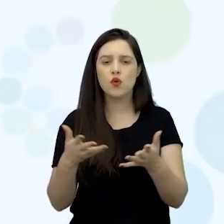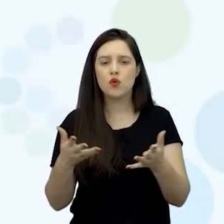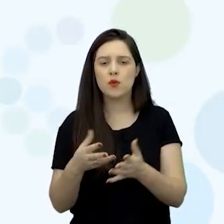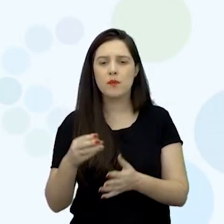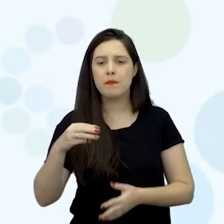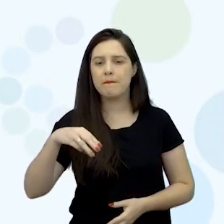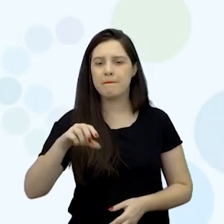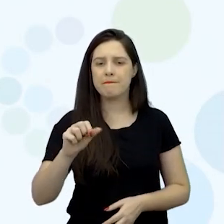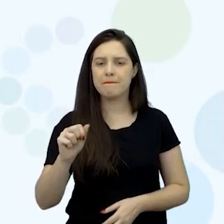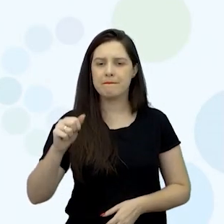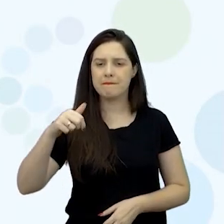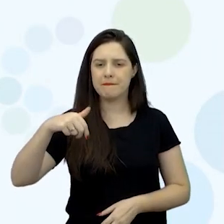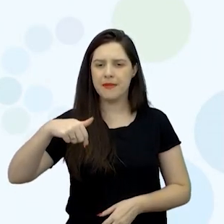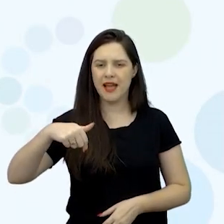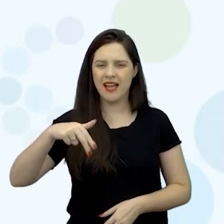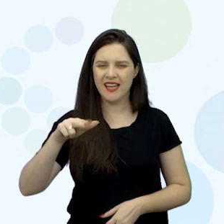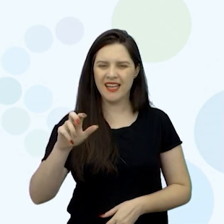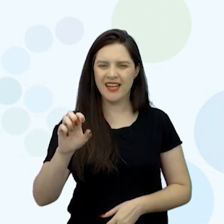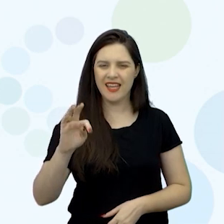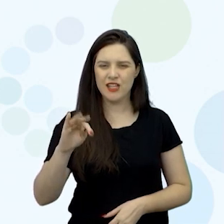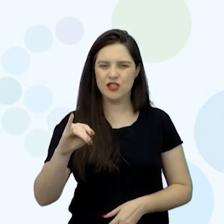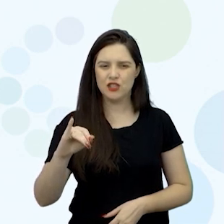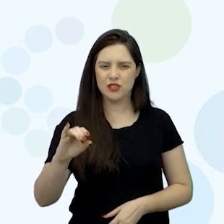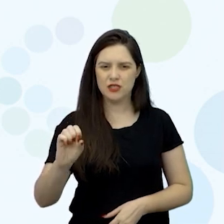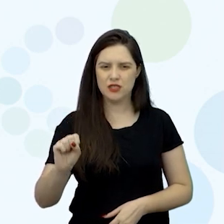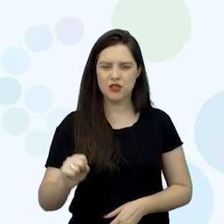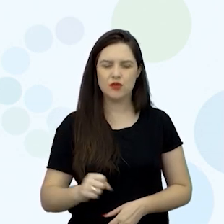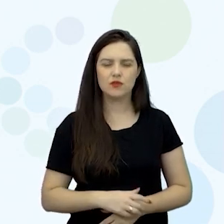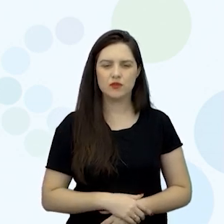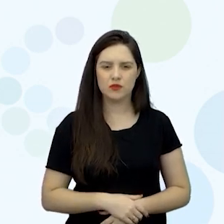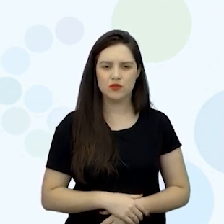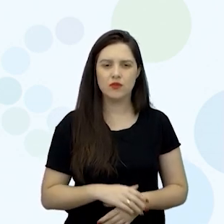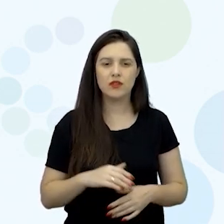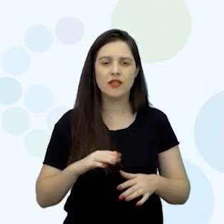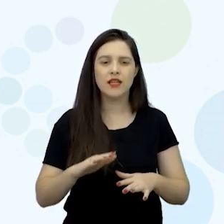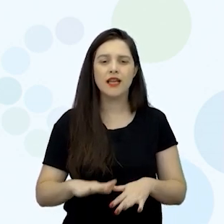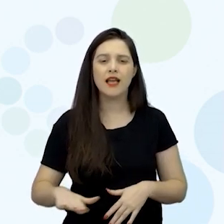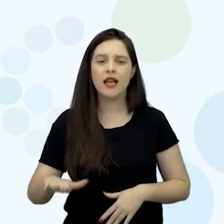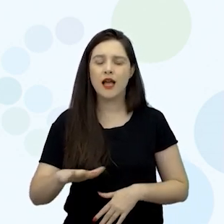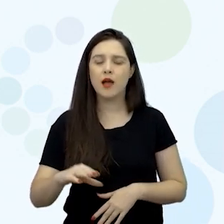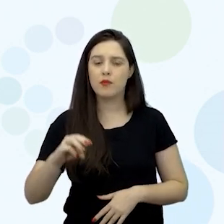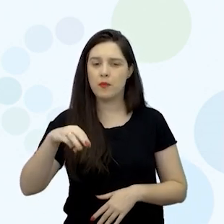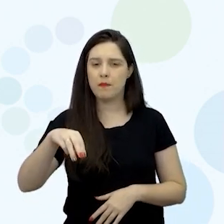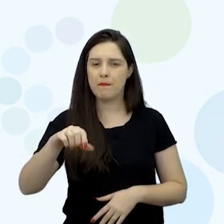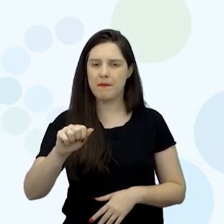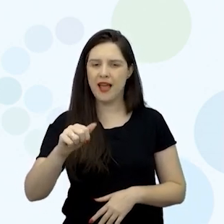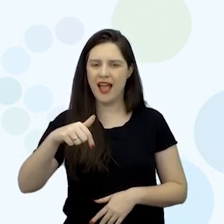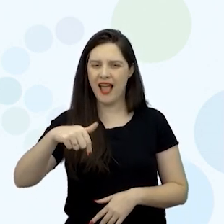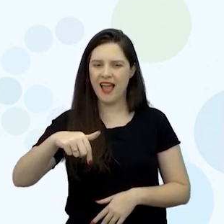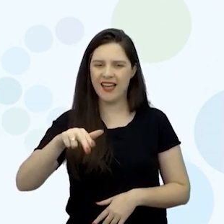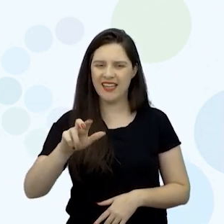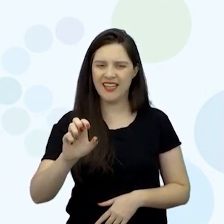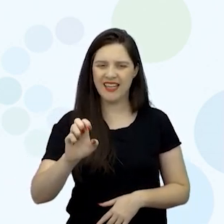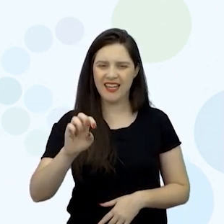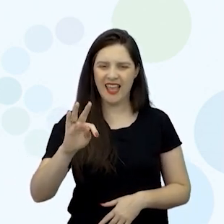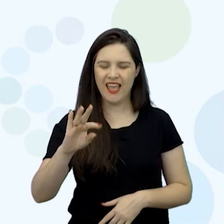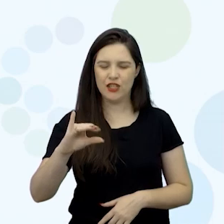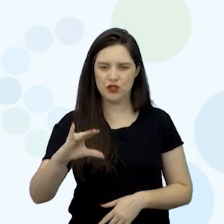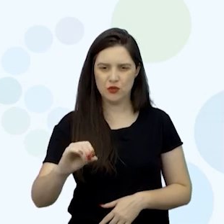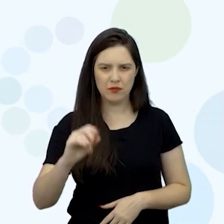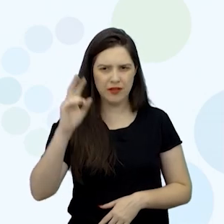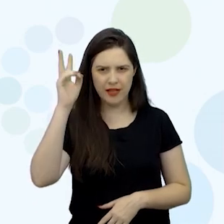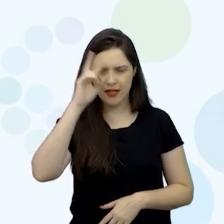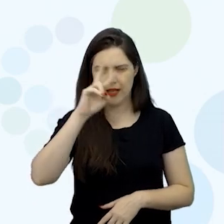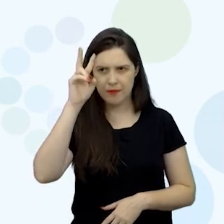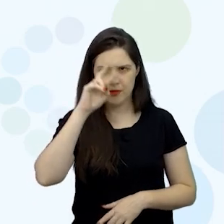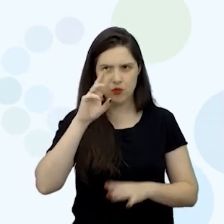objetivo é estudar o magnetismo e um pouquinho do campo magnético. Lembra que estamos relembrando os conceitos, né?